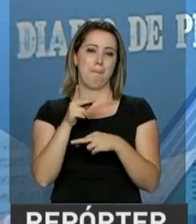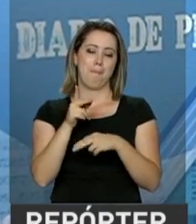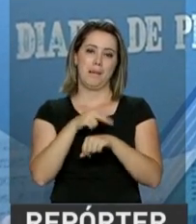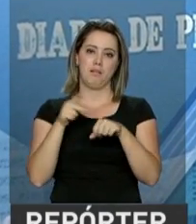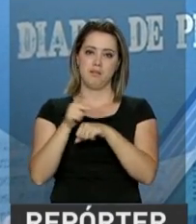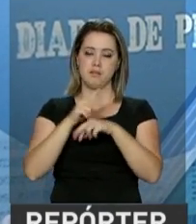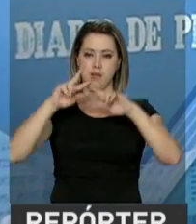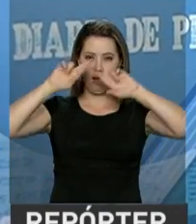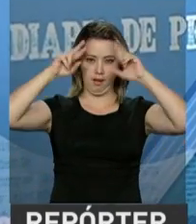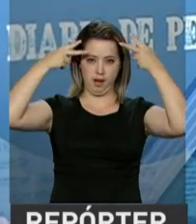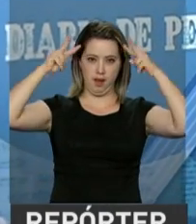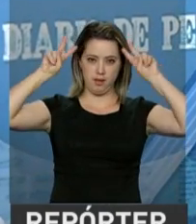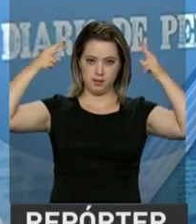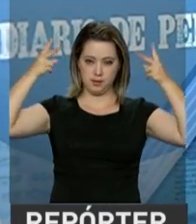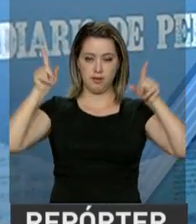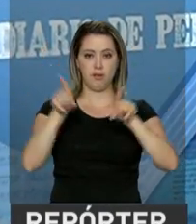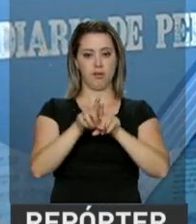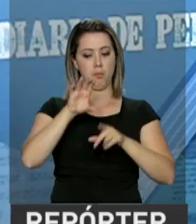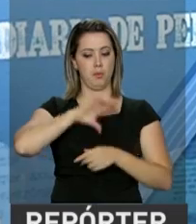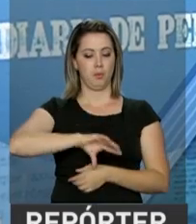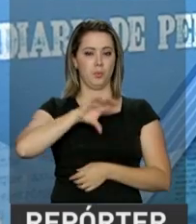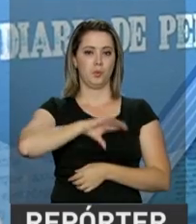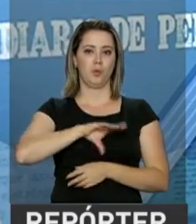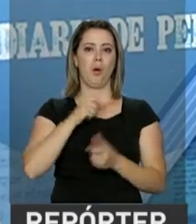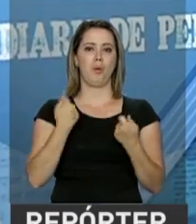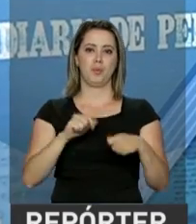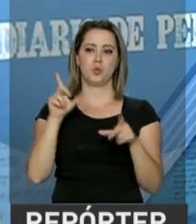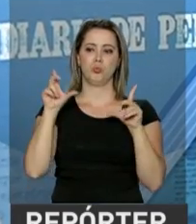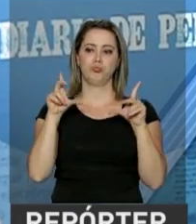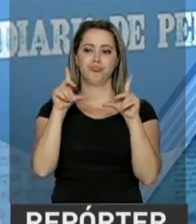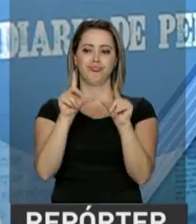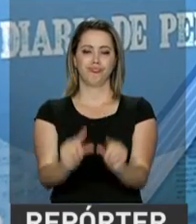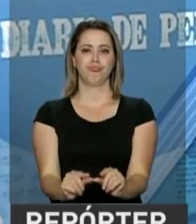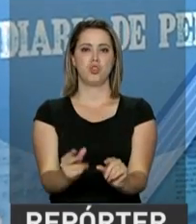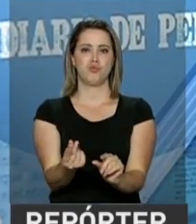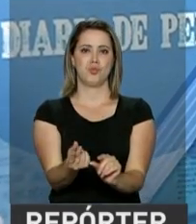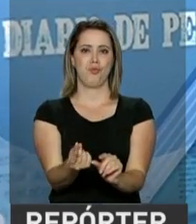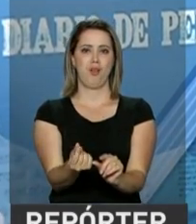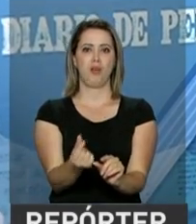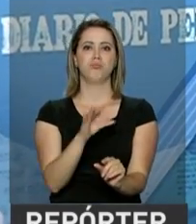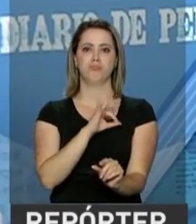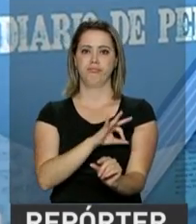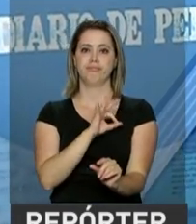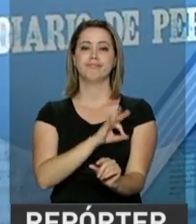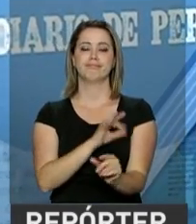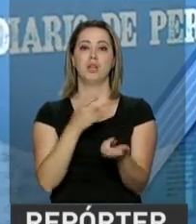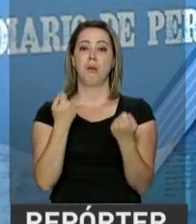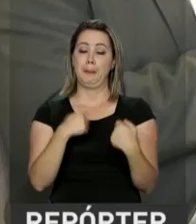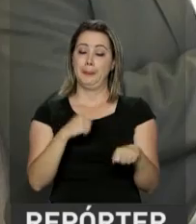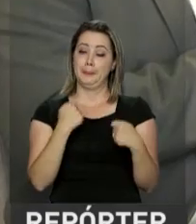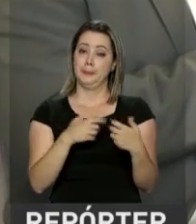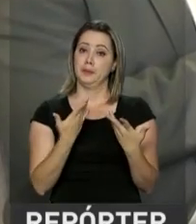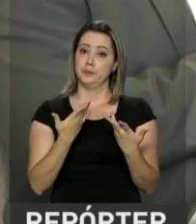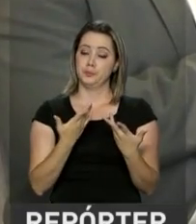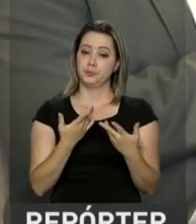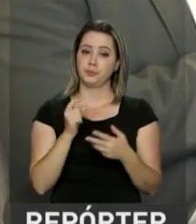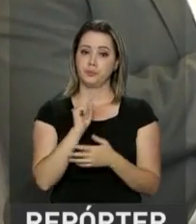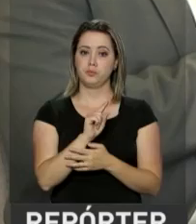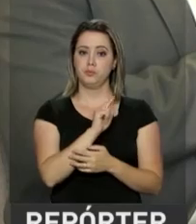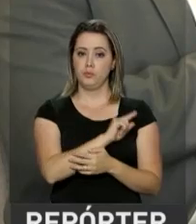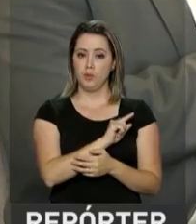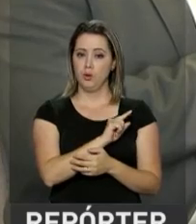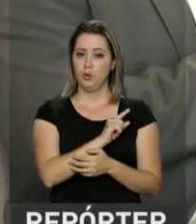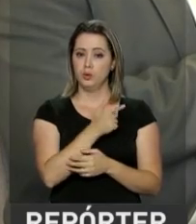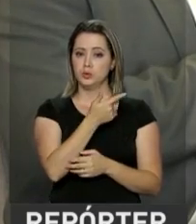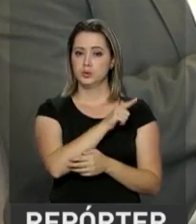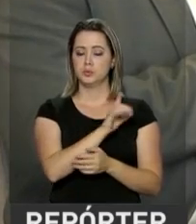onde teve que se reduzir o valor do benefício pago então a gente precisa fazer essa reforma Por uma questão estrutural já o assessor